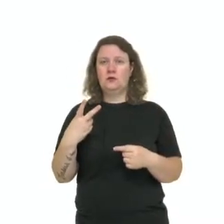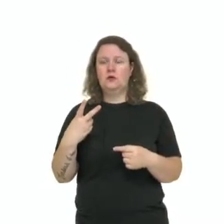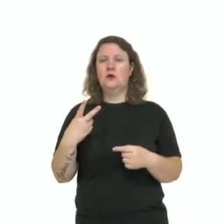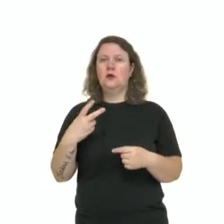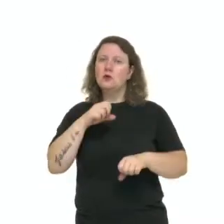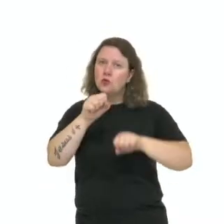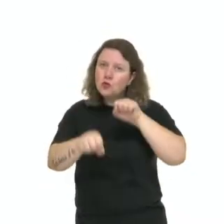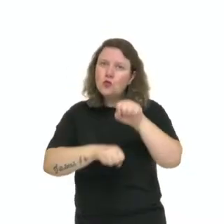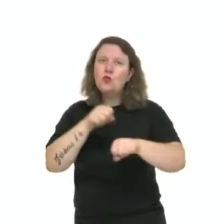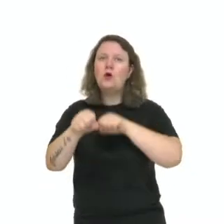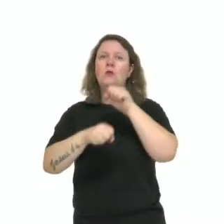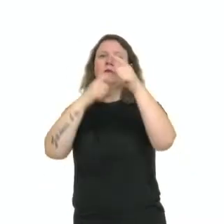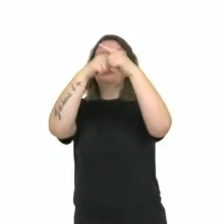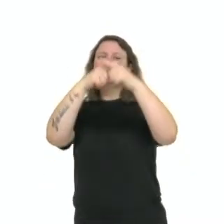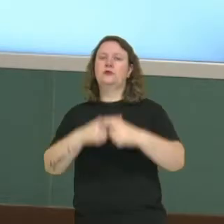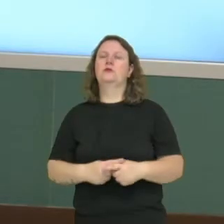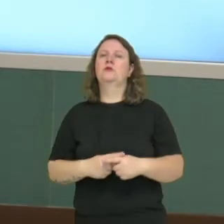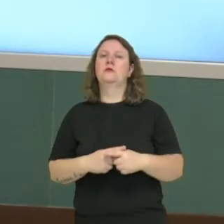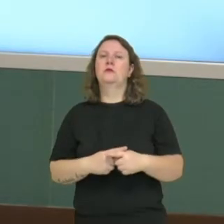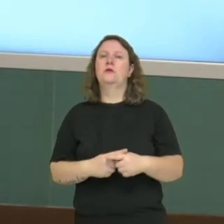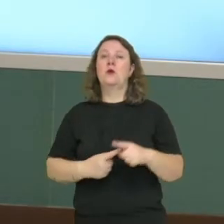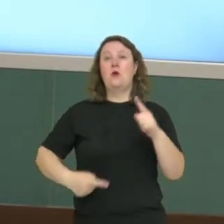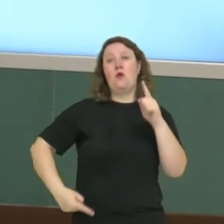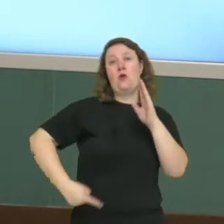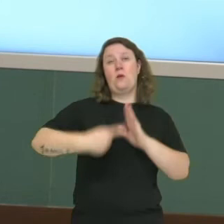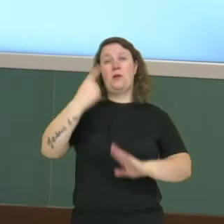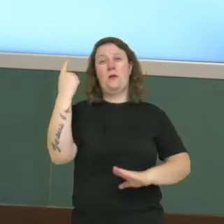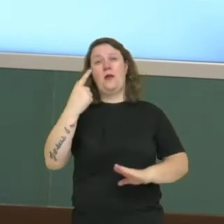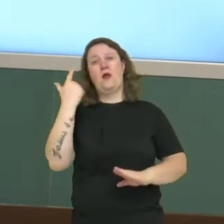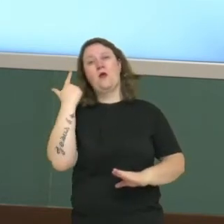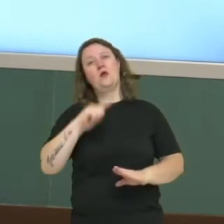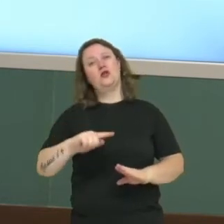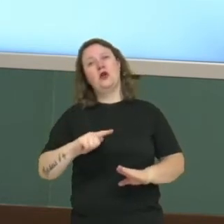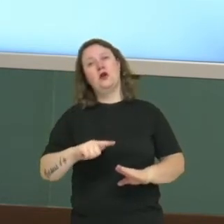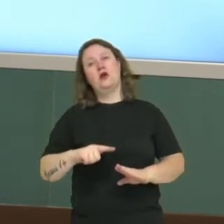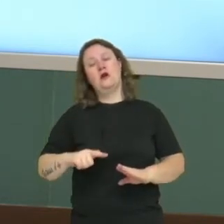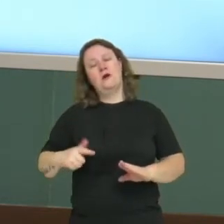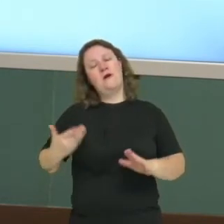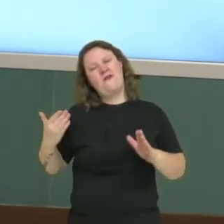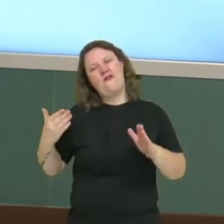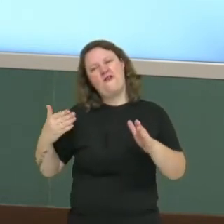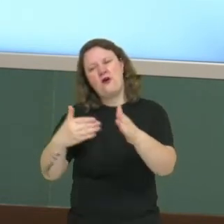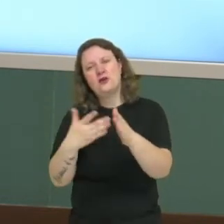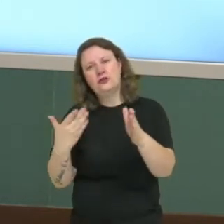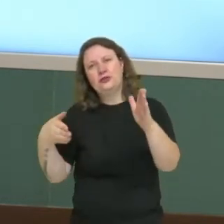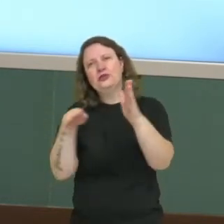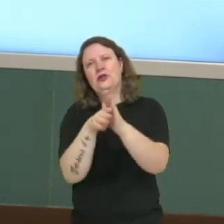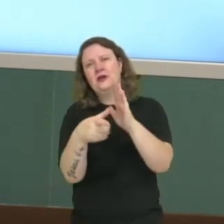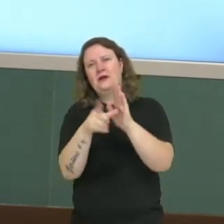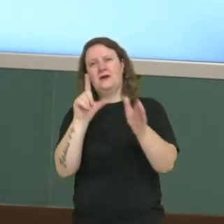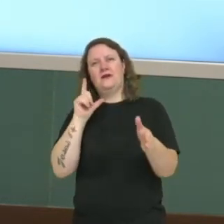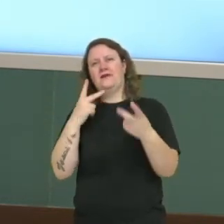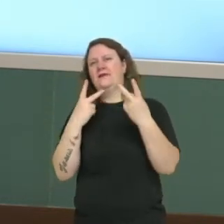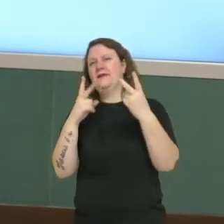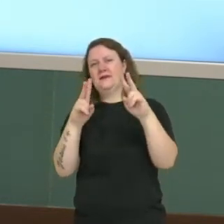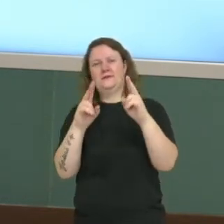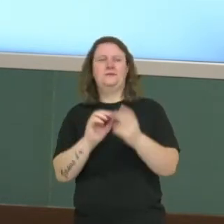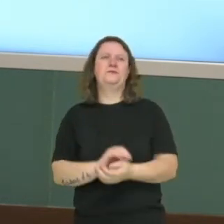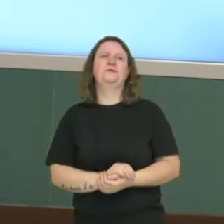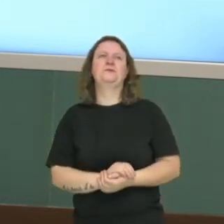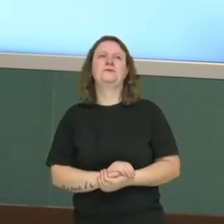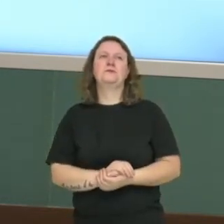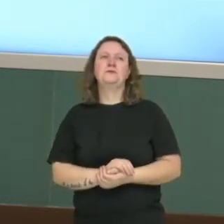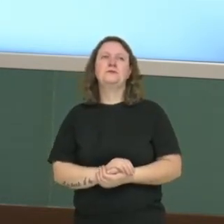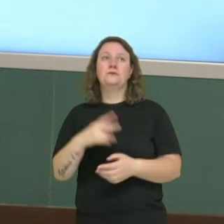dois ciclistas disputam a prova e o primeiro que cruzar a linha final é o que venceu a disputa.